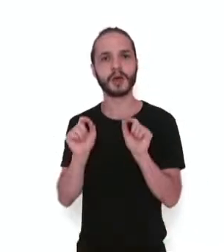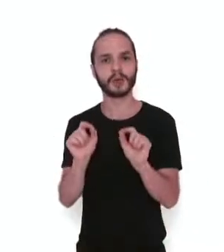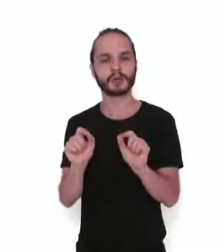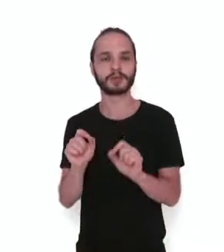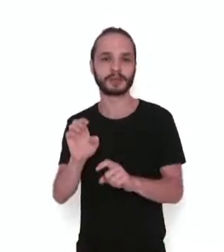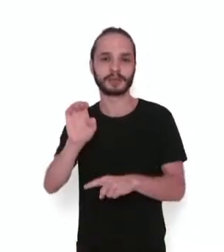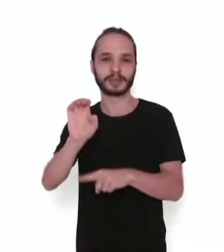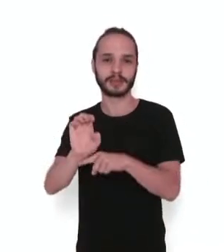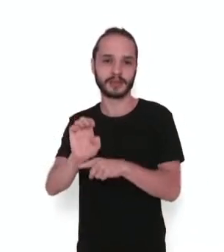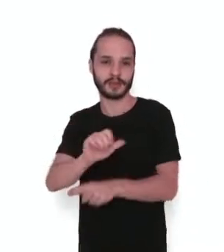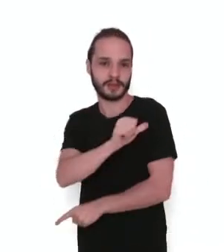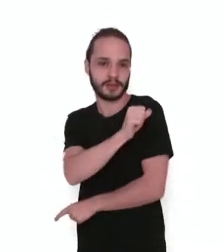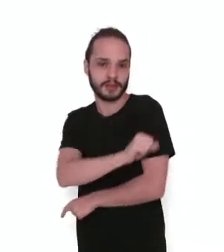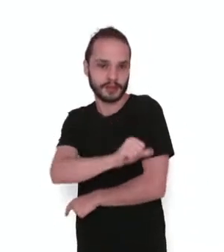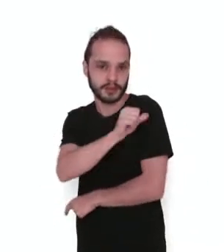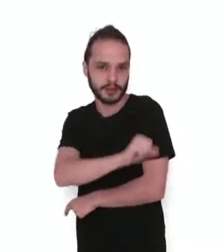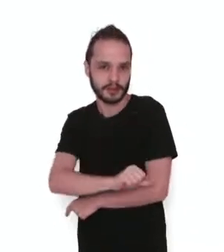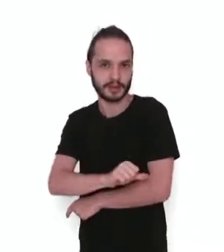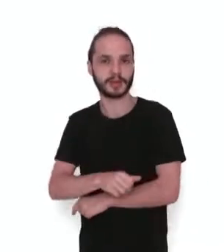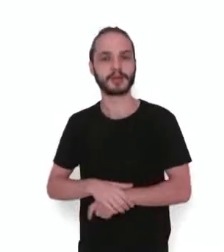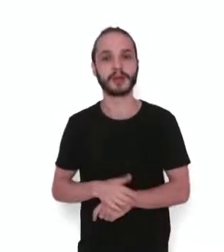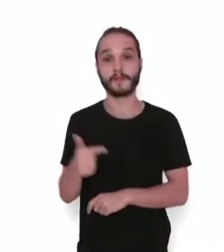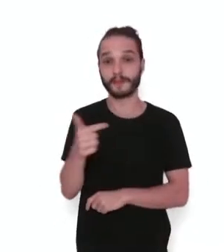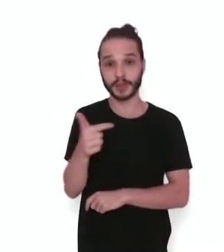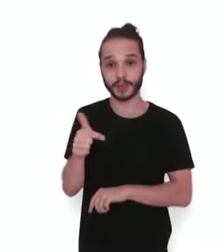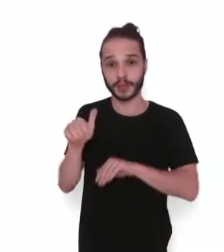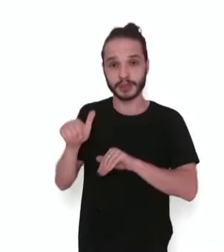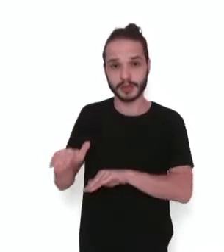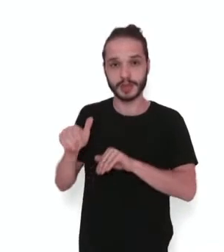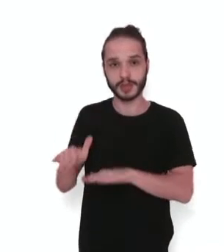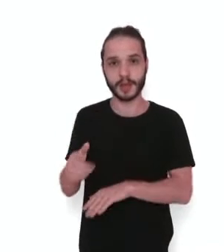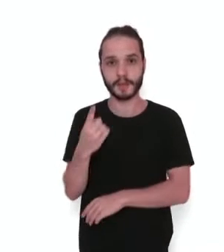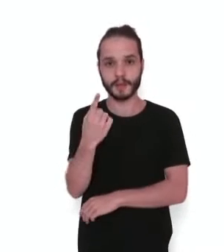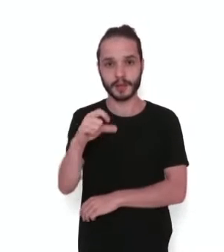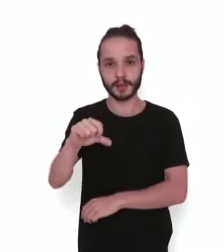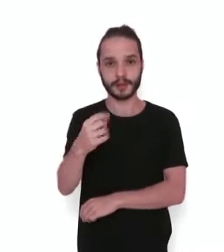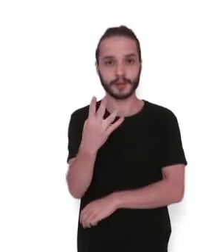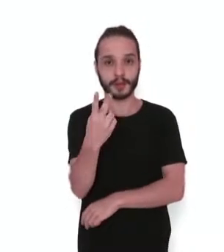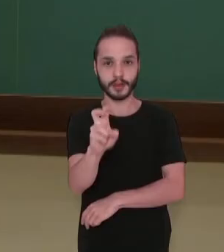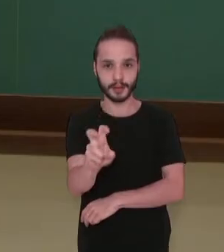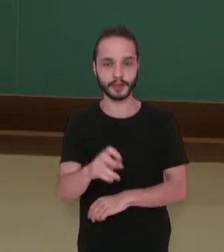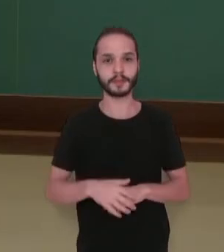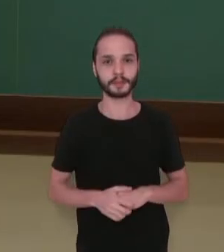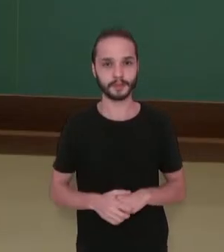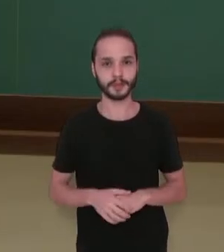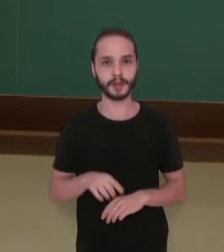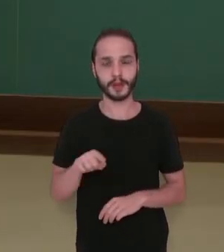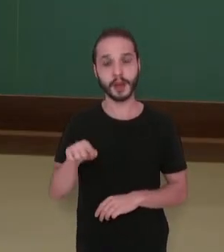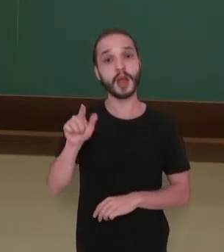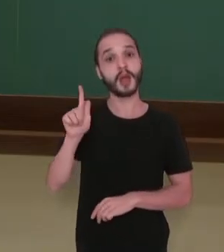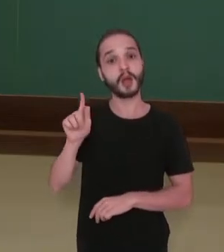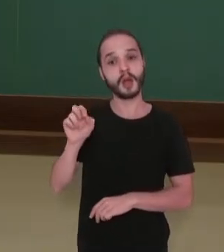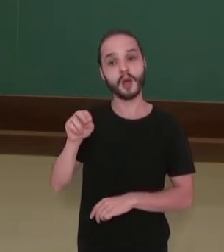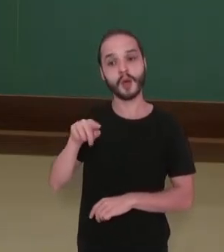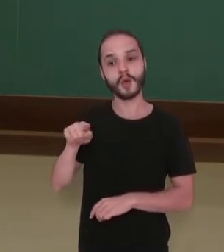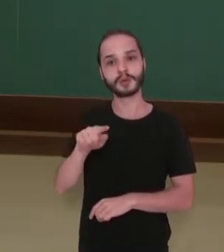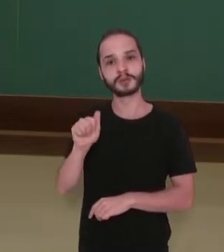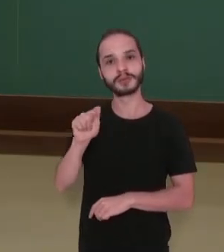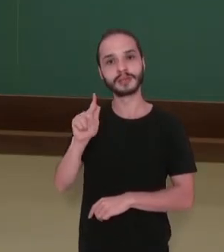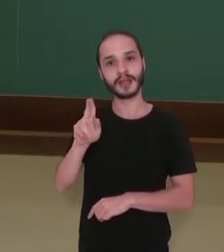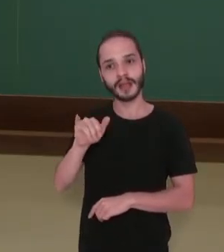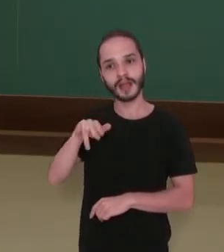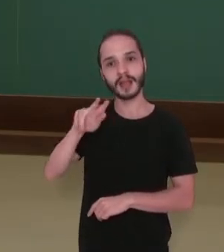Janeiro, 22 de setembro de 1945. Sim, ele é Gonzaguinha porque ele é filho do grande